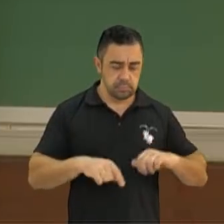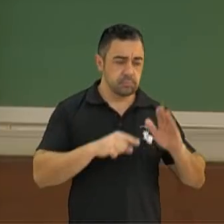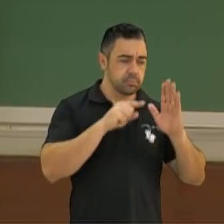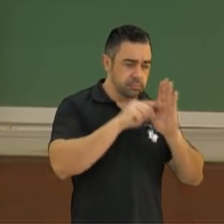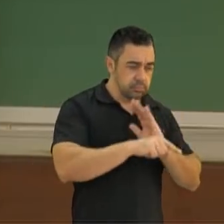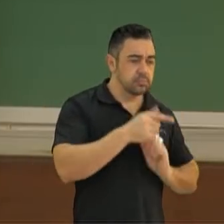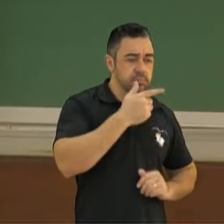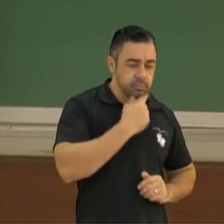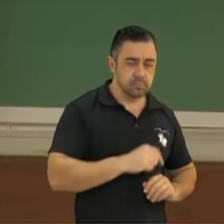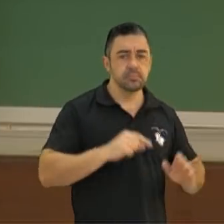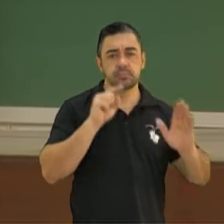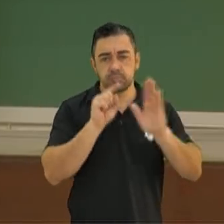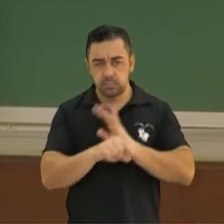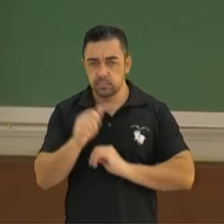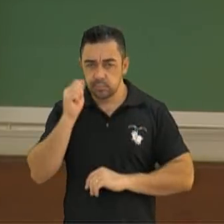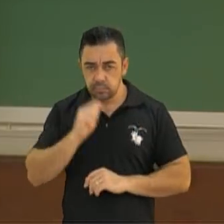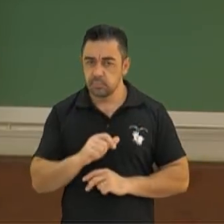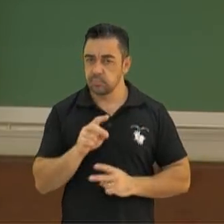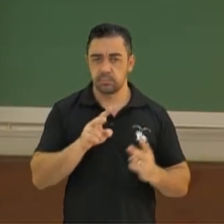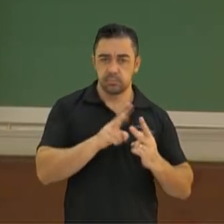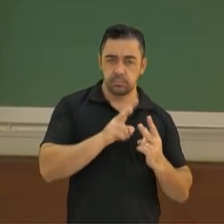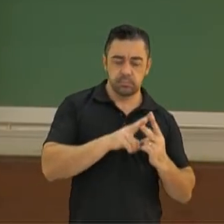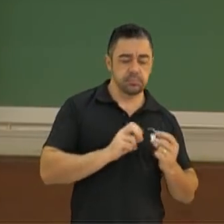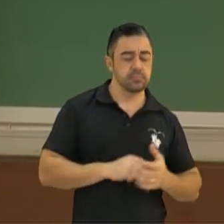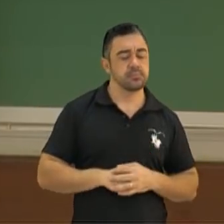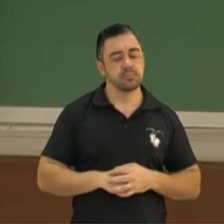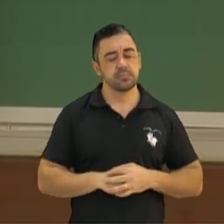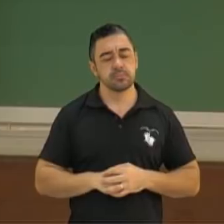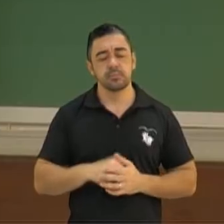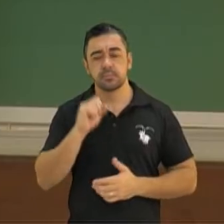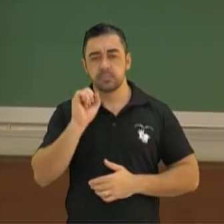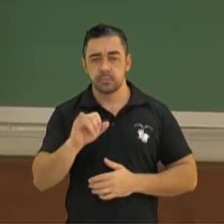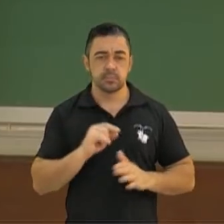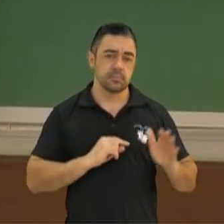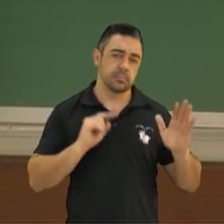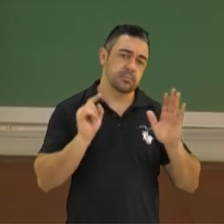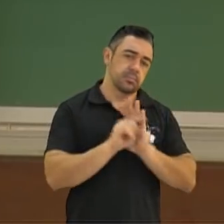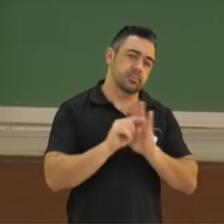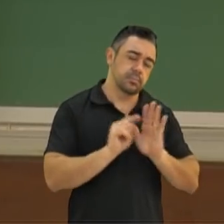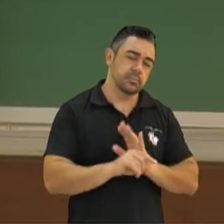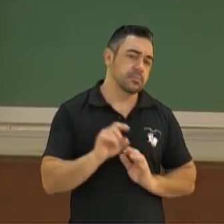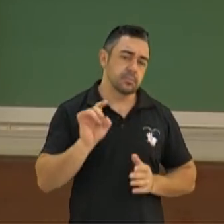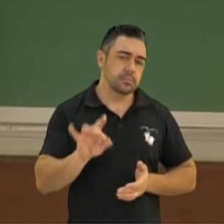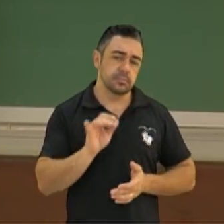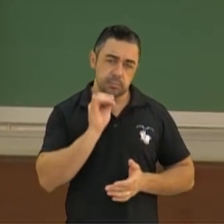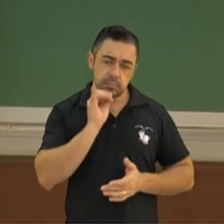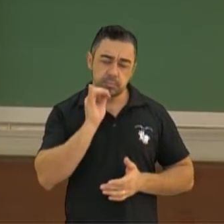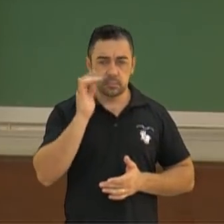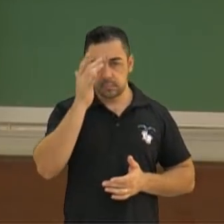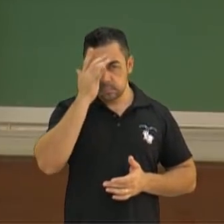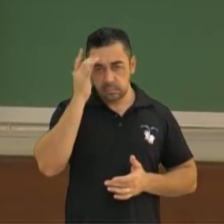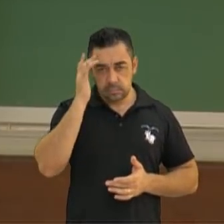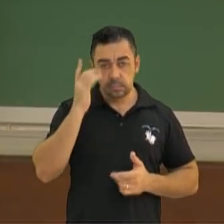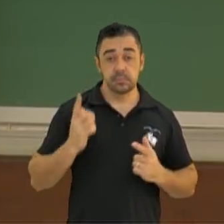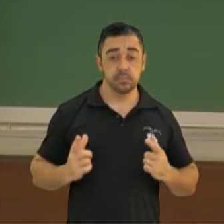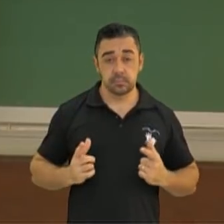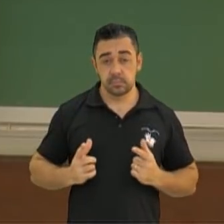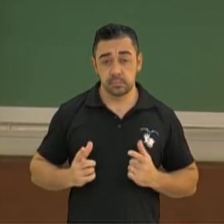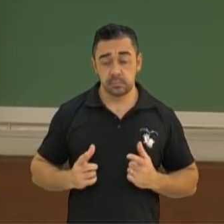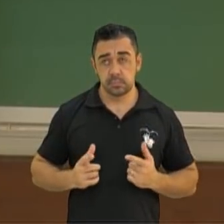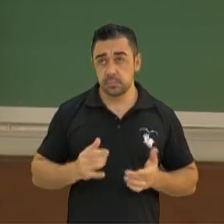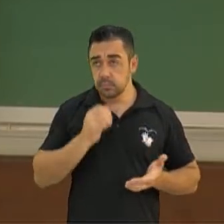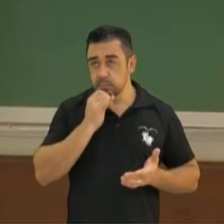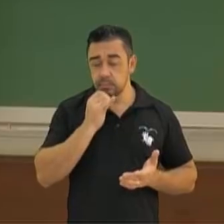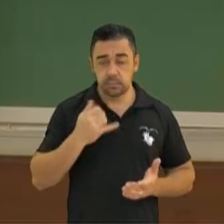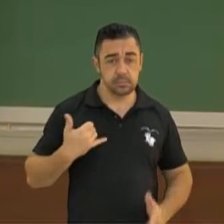entrevistar homens e mulheres. Teria algum sentido se eu entrevistasse, por exemplo, pessoas só